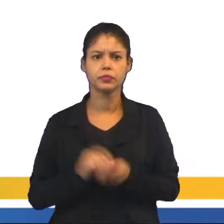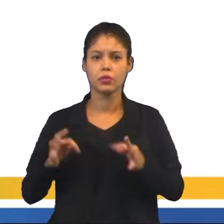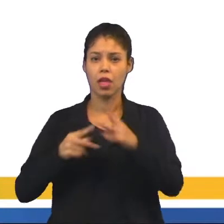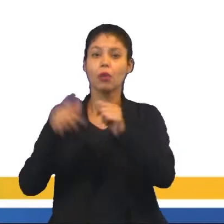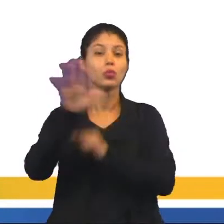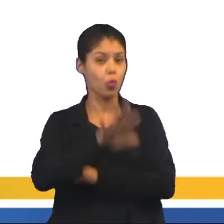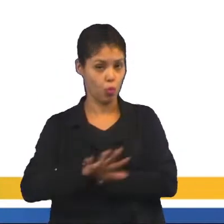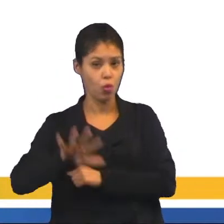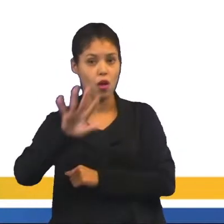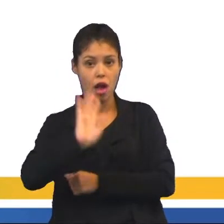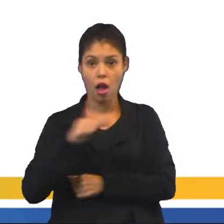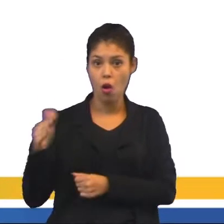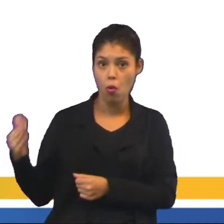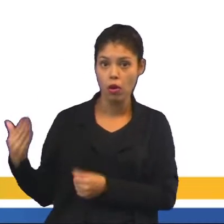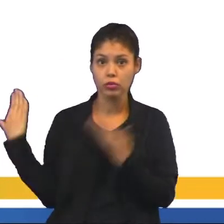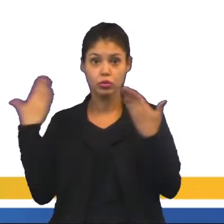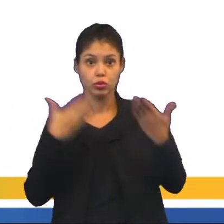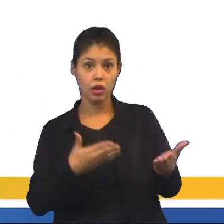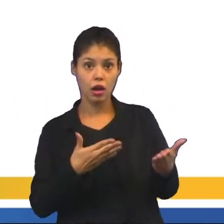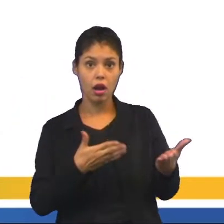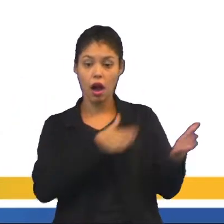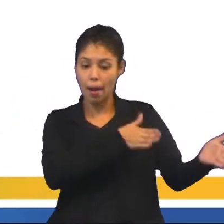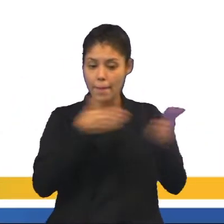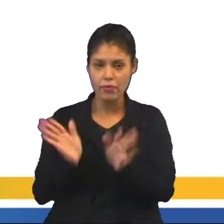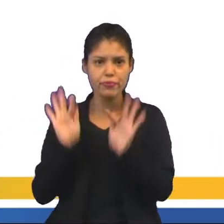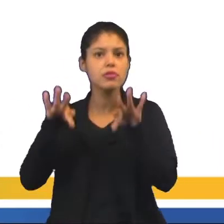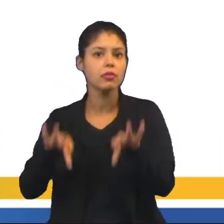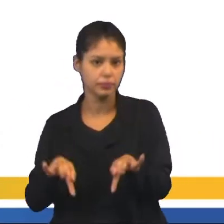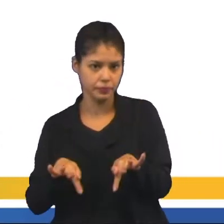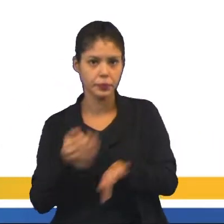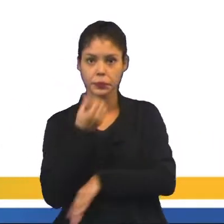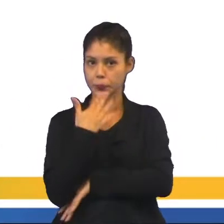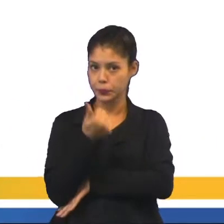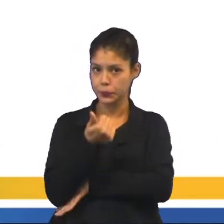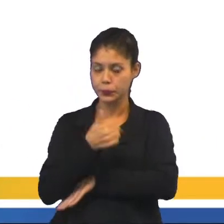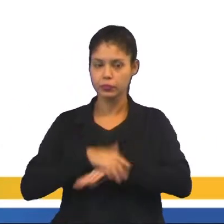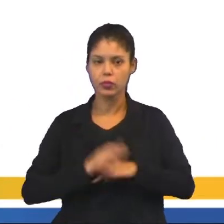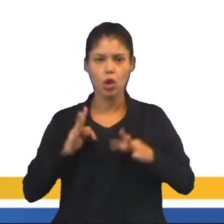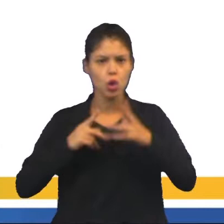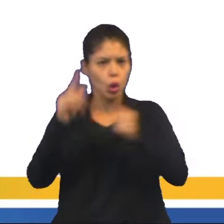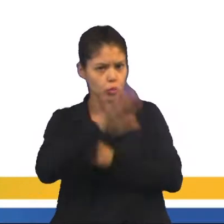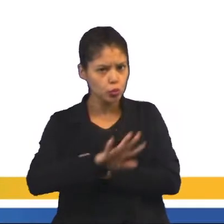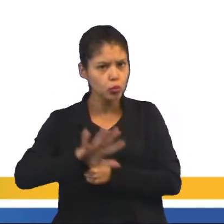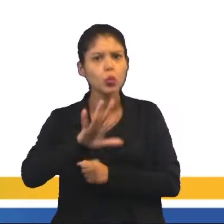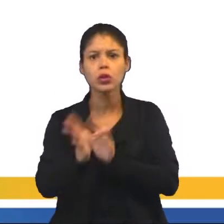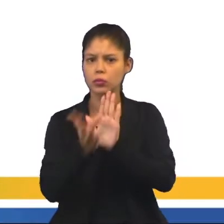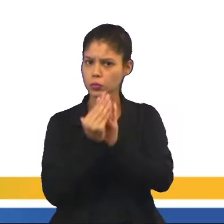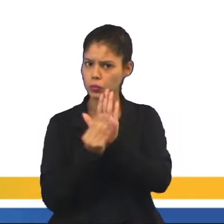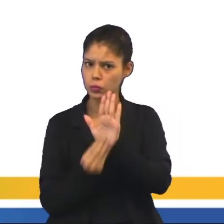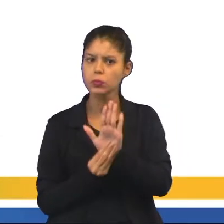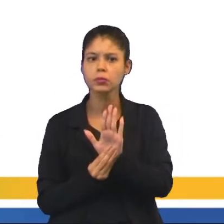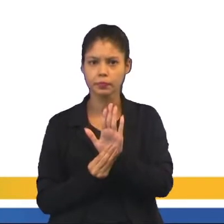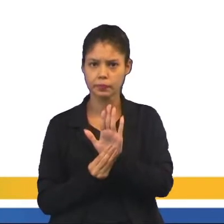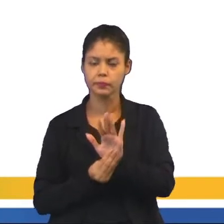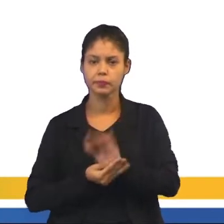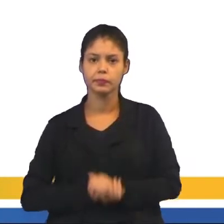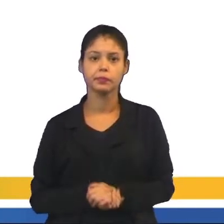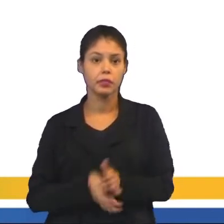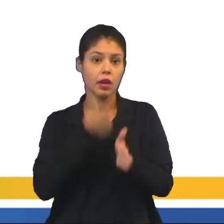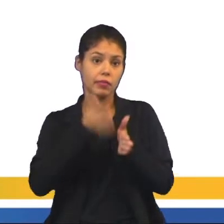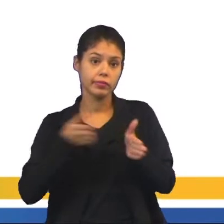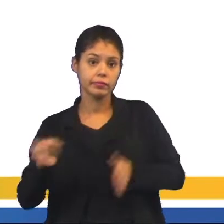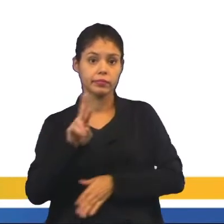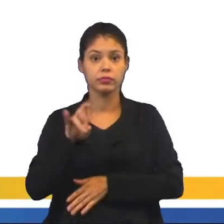ao todo, é quando a gente chega à parte final, tudo bem? De todas as coletas. Então, a